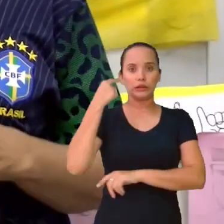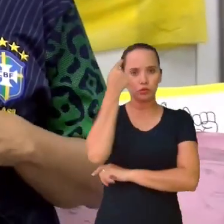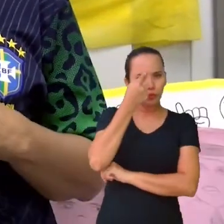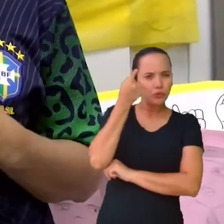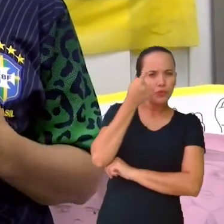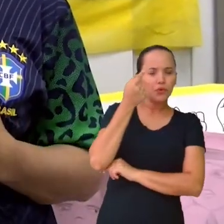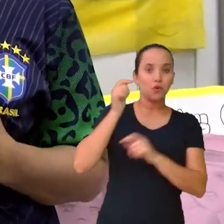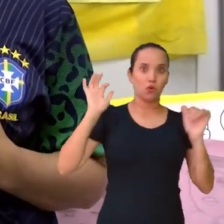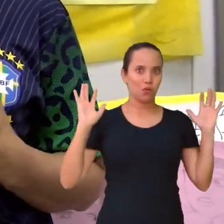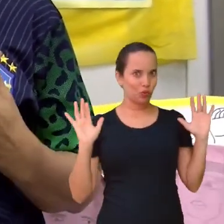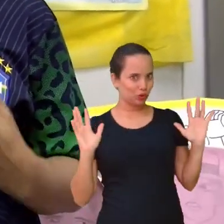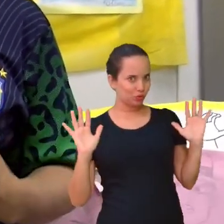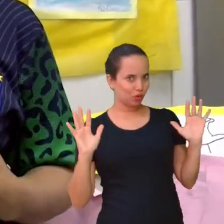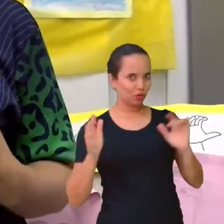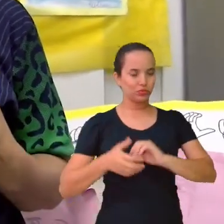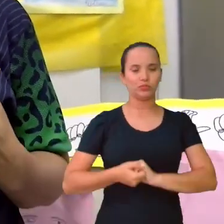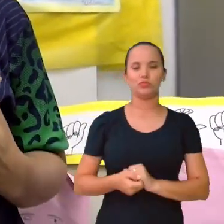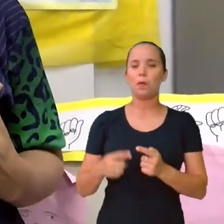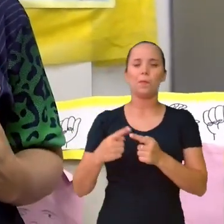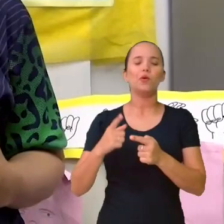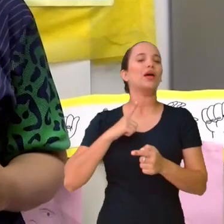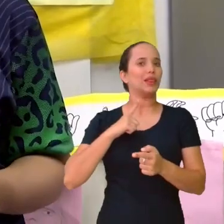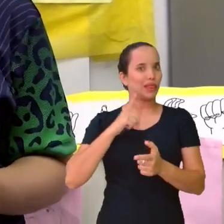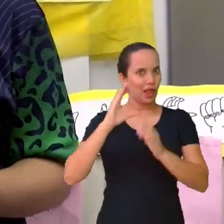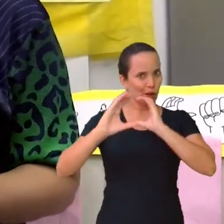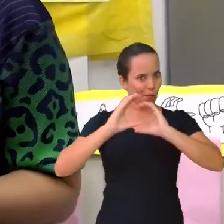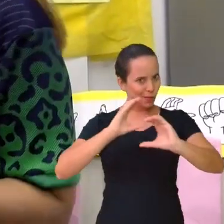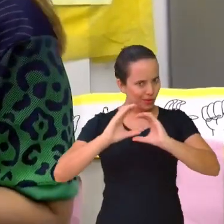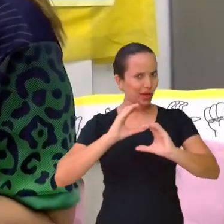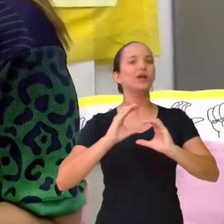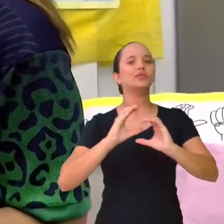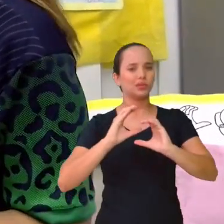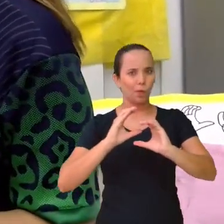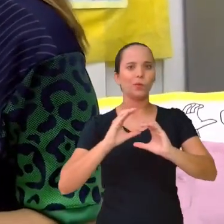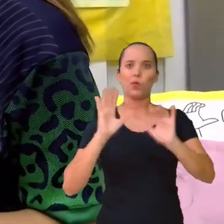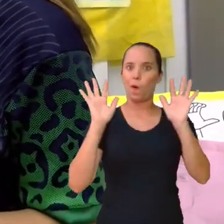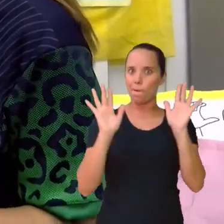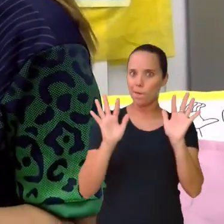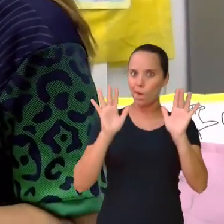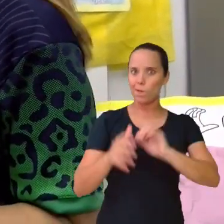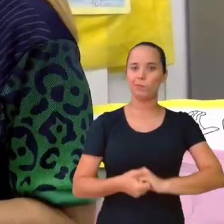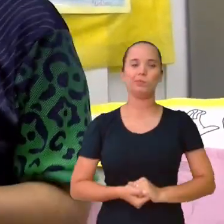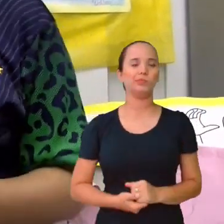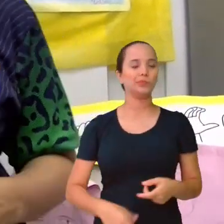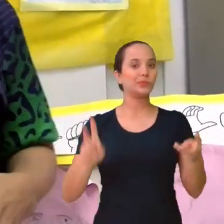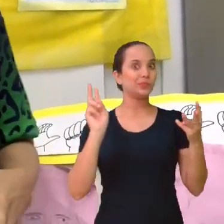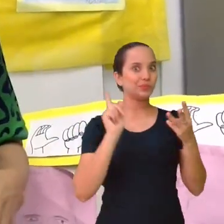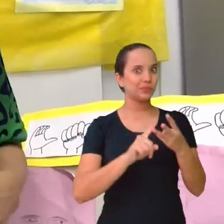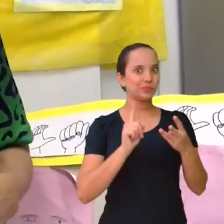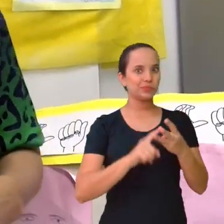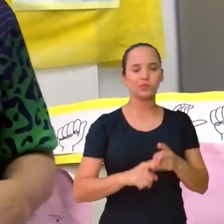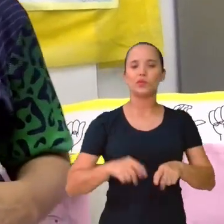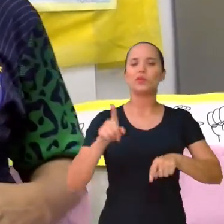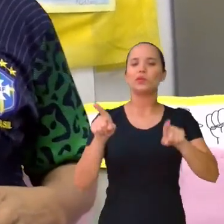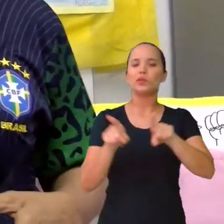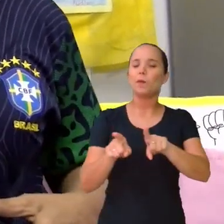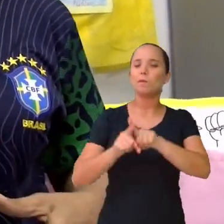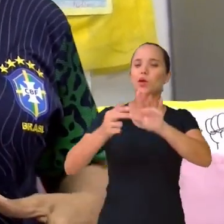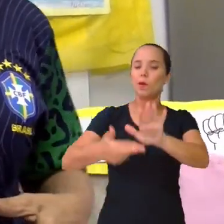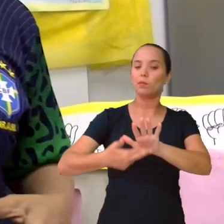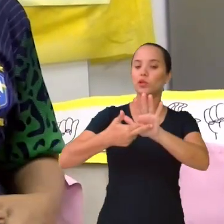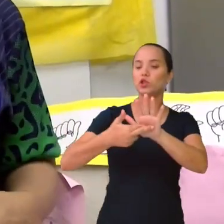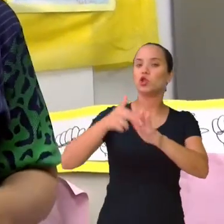que é através das mãos que acontece essa comunicação, representaram também os aparelhos,